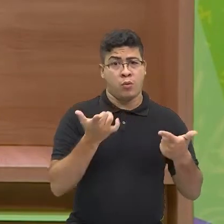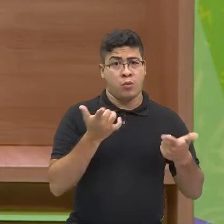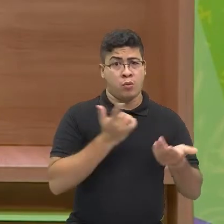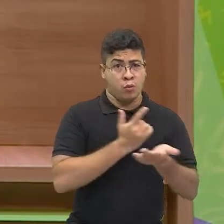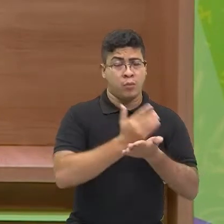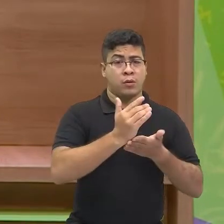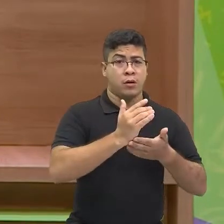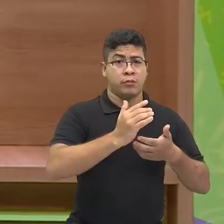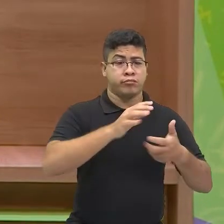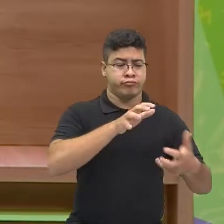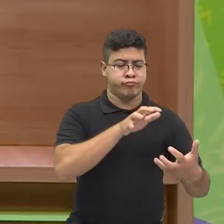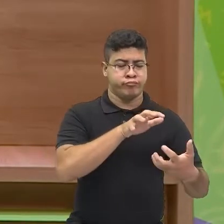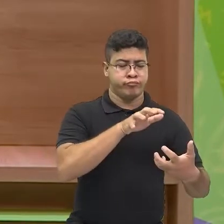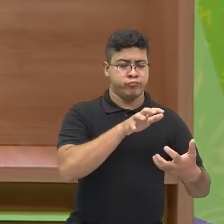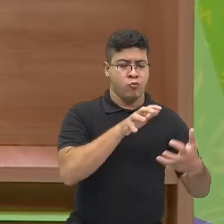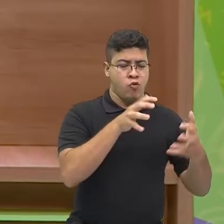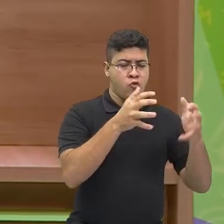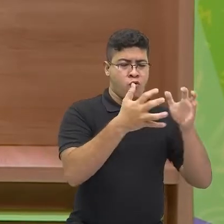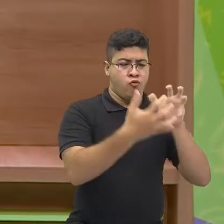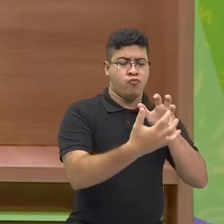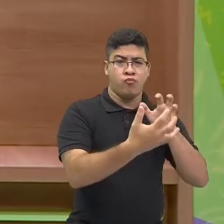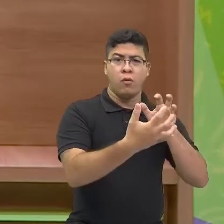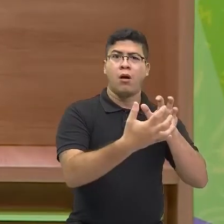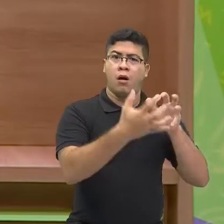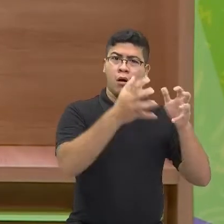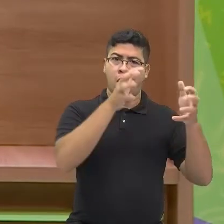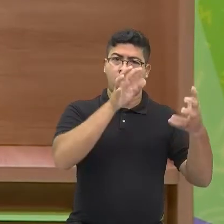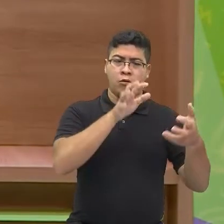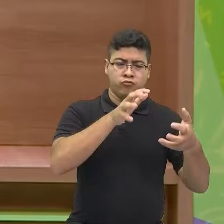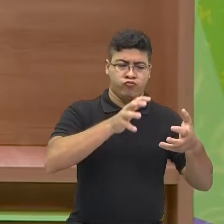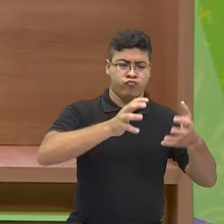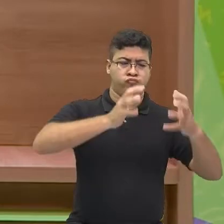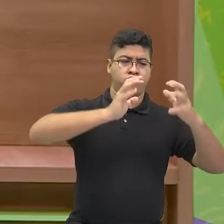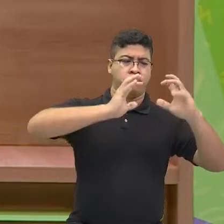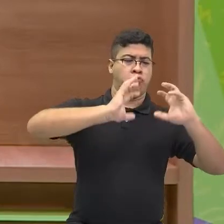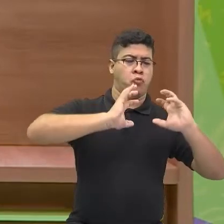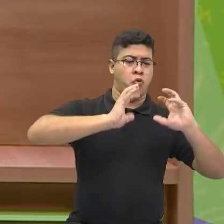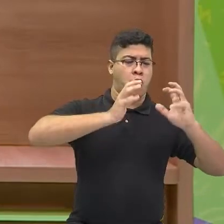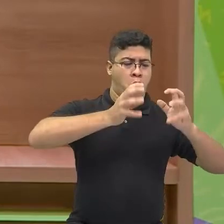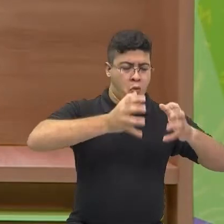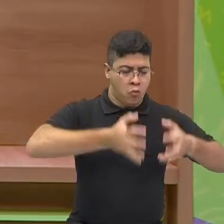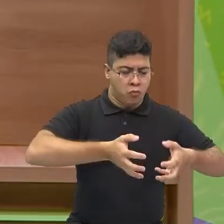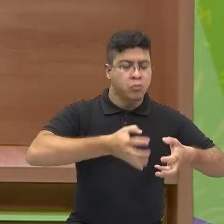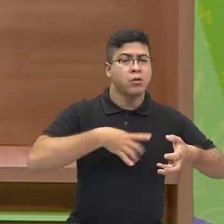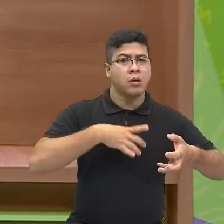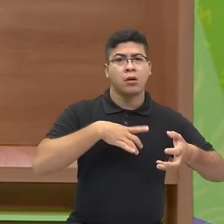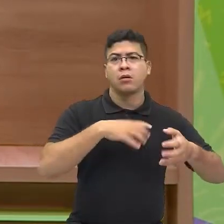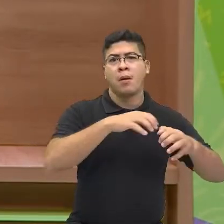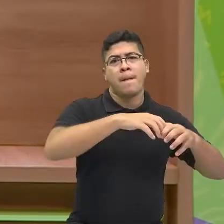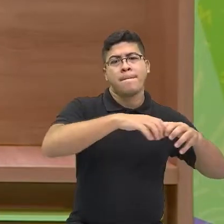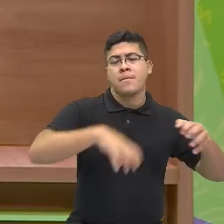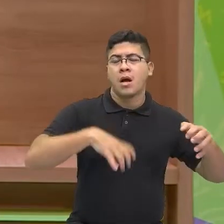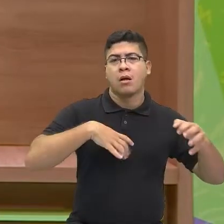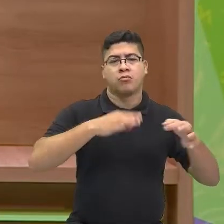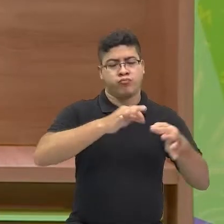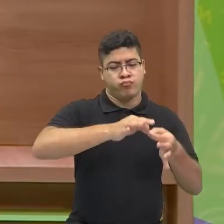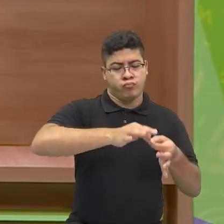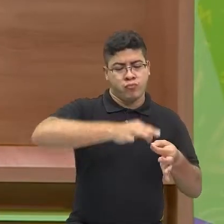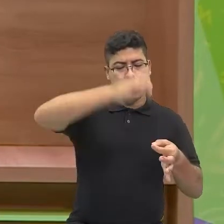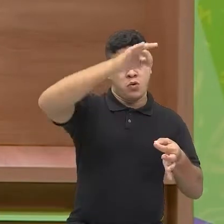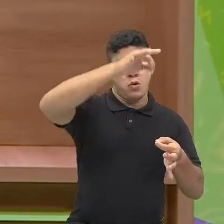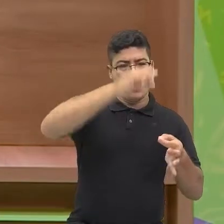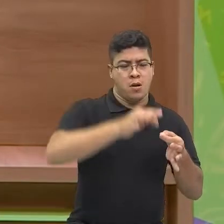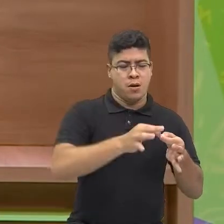né? Então, o que era essa 3D? Eles eliminavam a parte 3D, que era altura, largura e